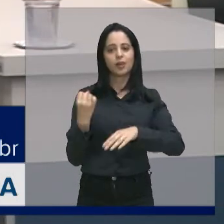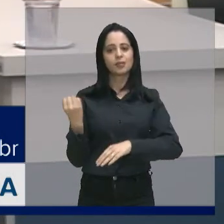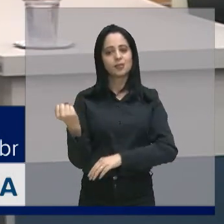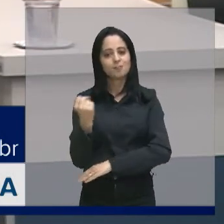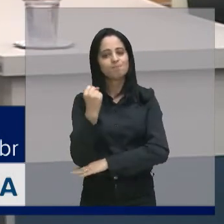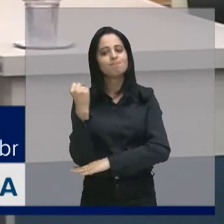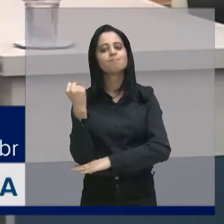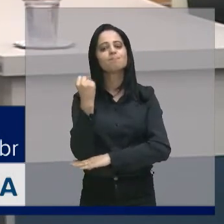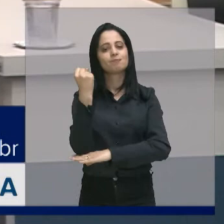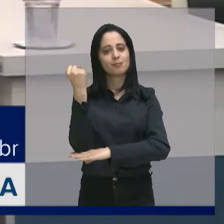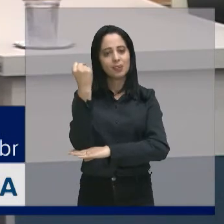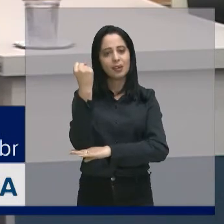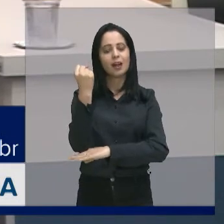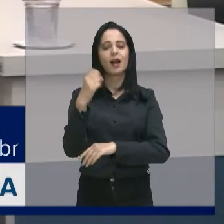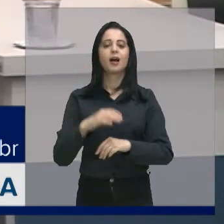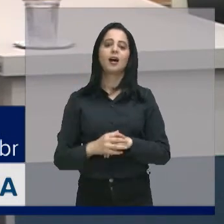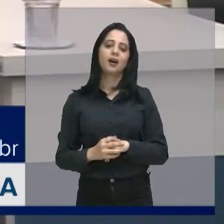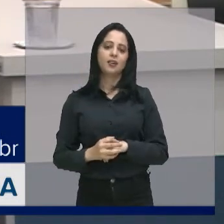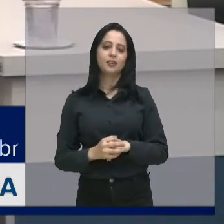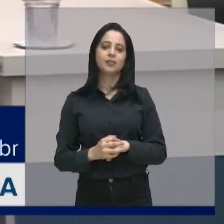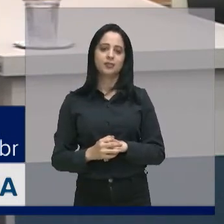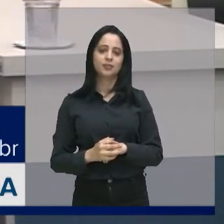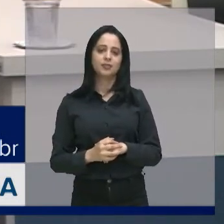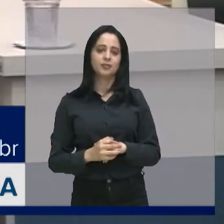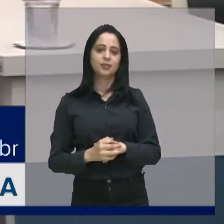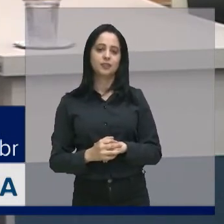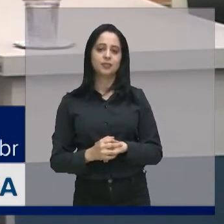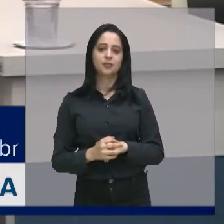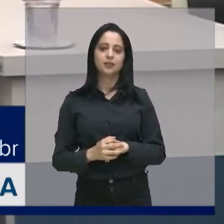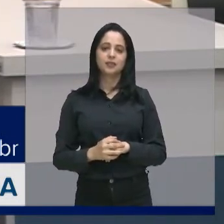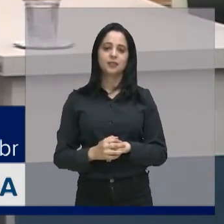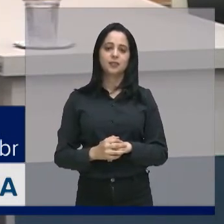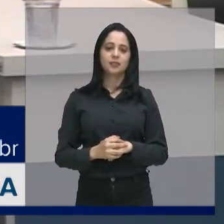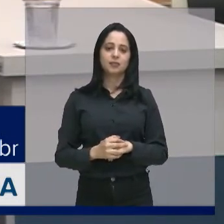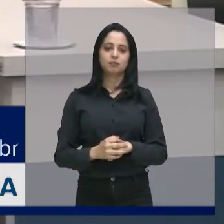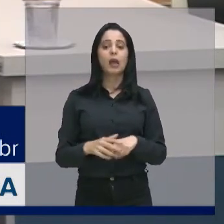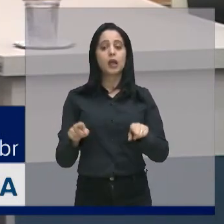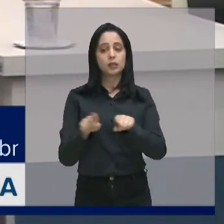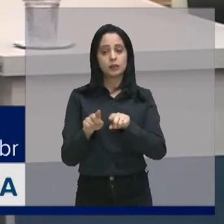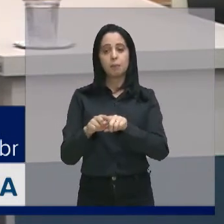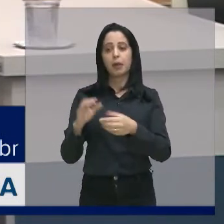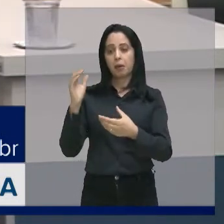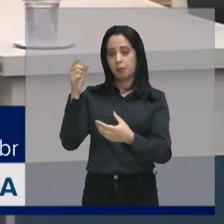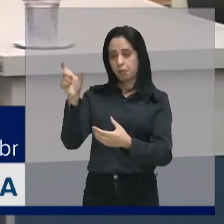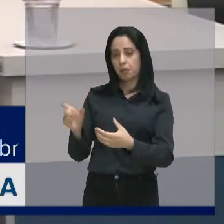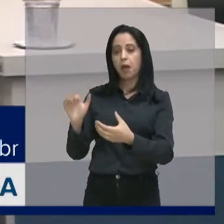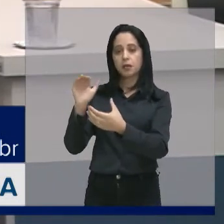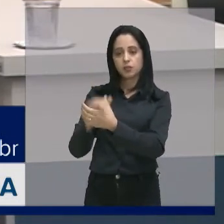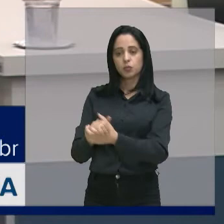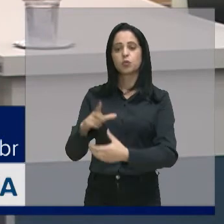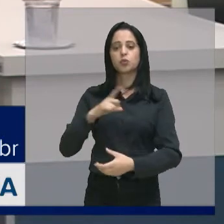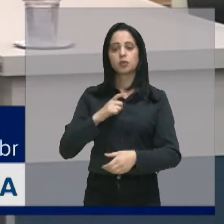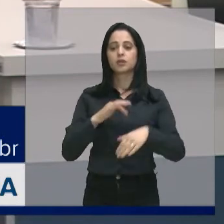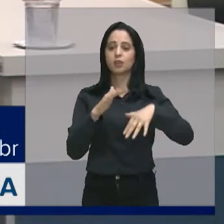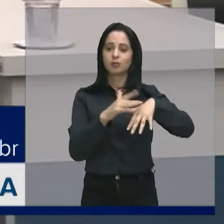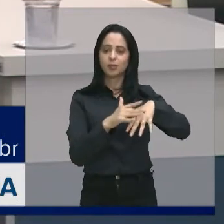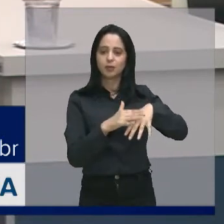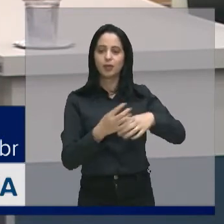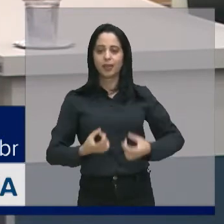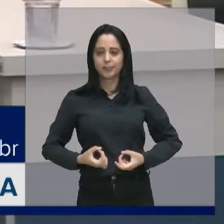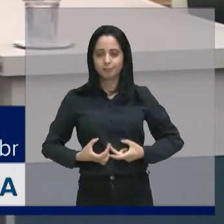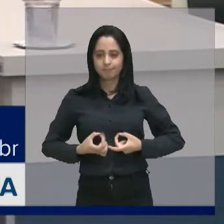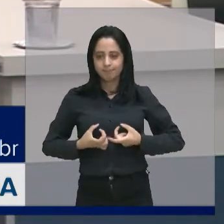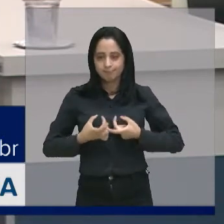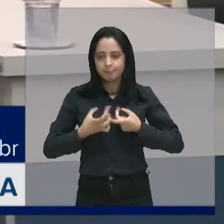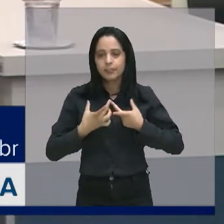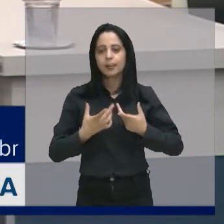que causava imunossupressão, e não só ele, a sua esposa teve uma patologia oncológica do qual ele está